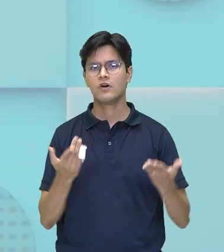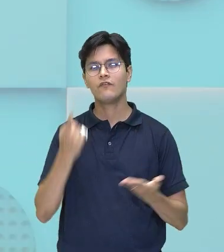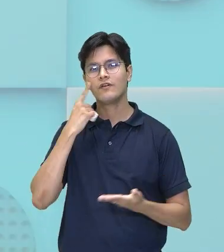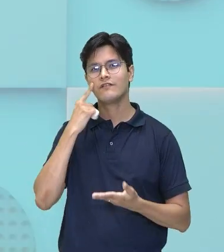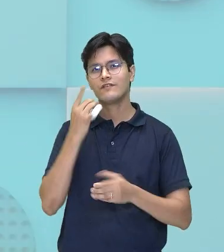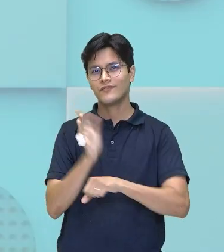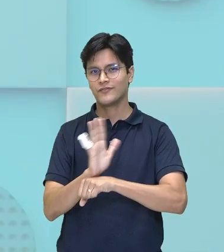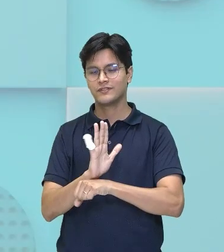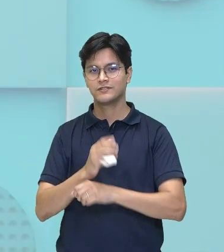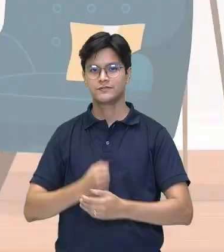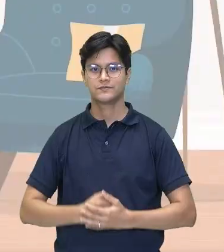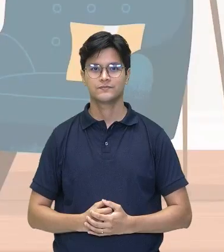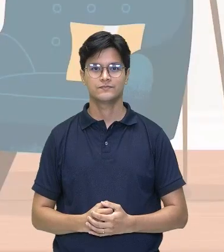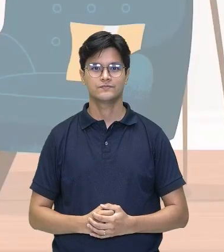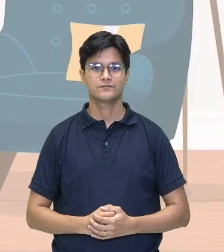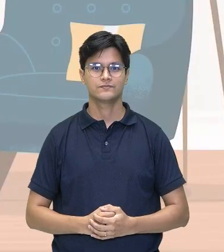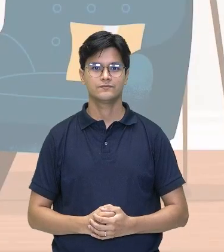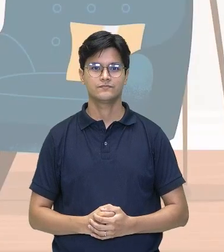atenção.